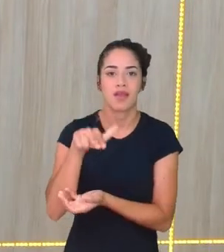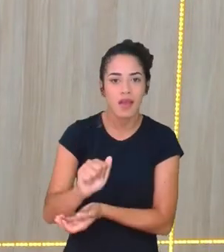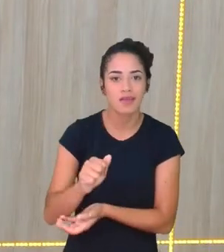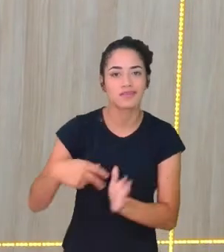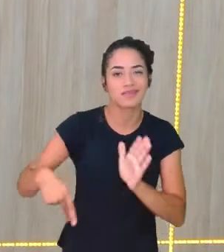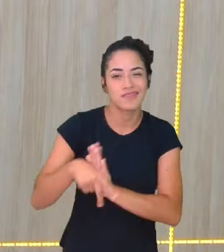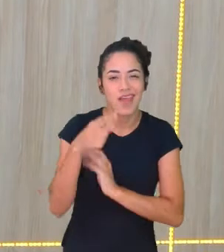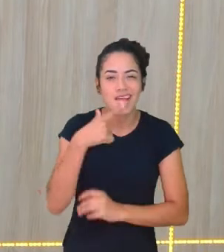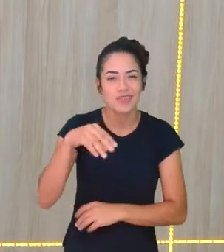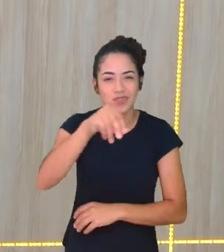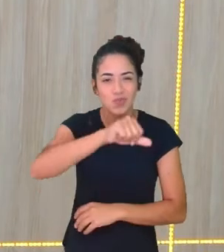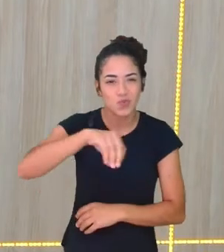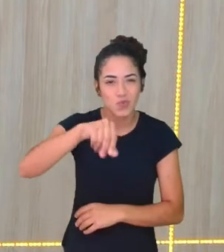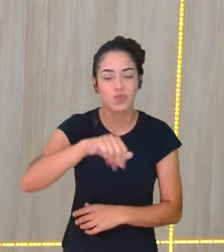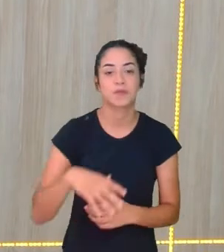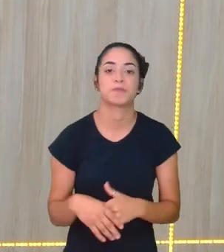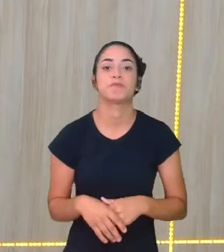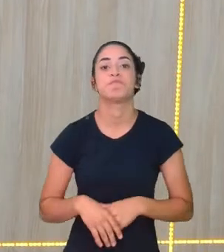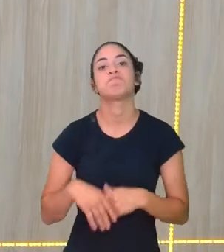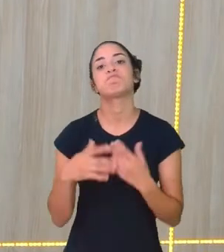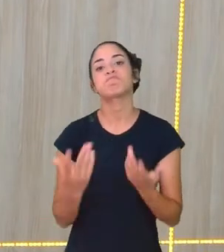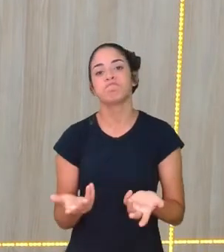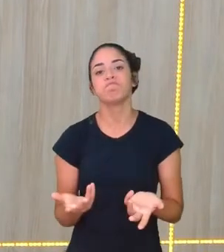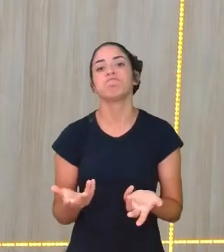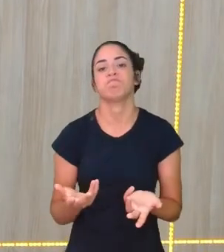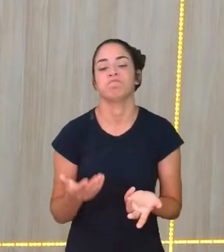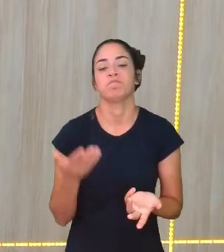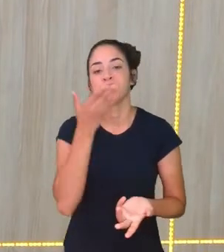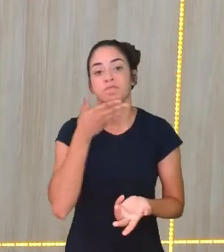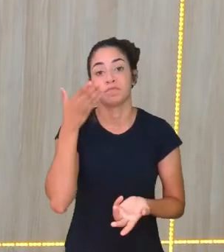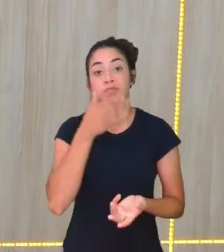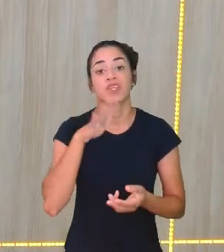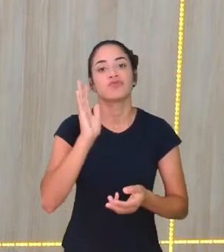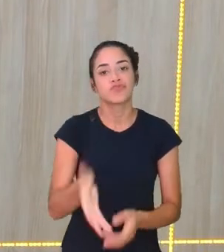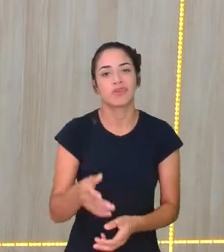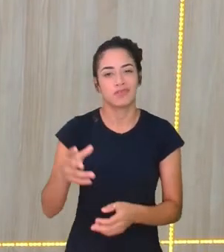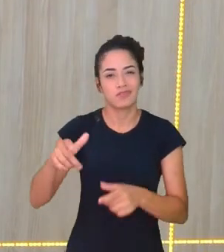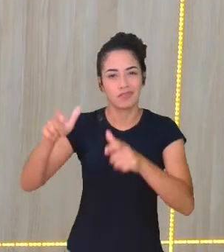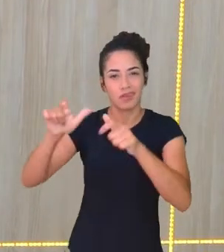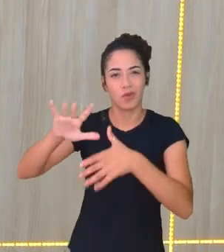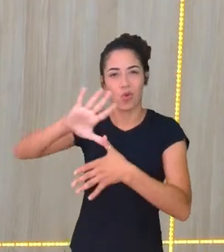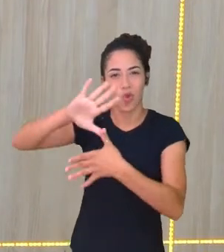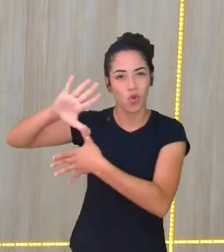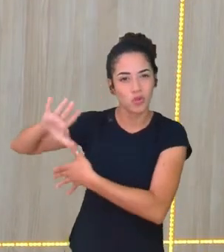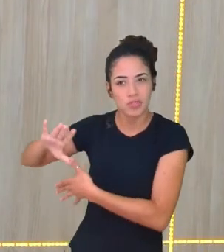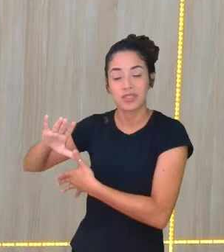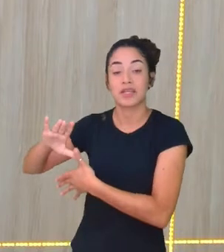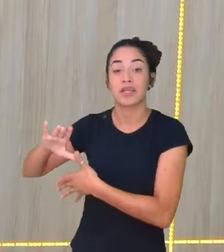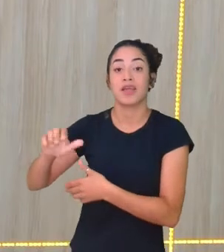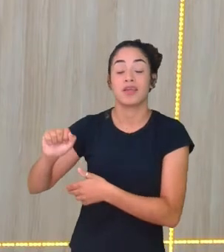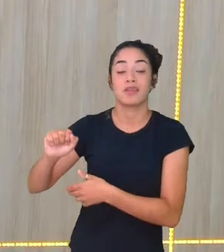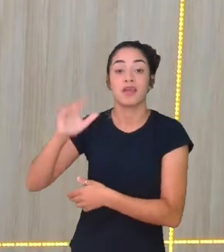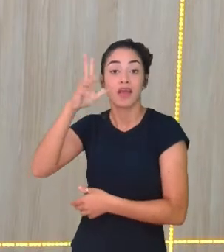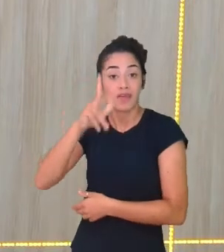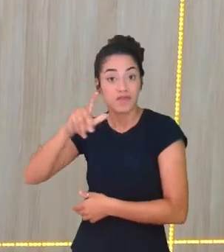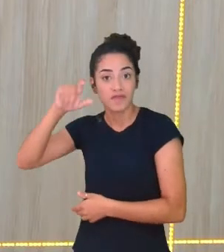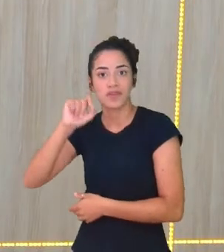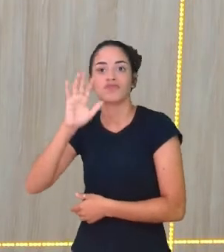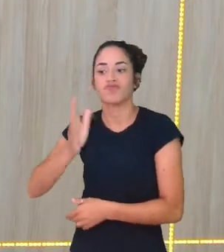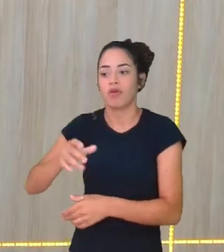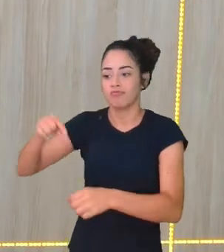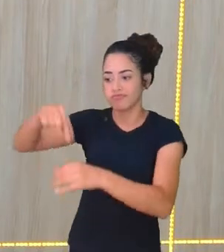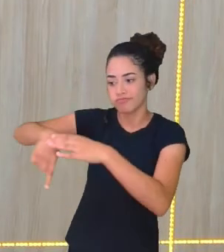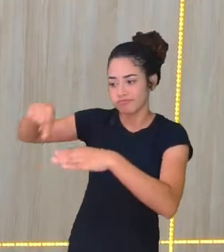já plantavam em ilhas do continente africano E como eles chegam aqui encontram um solo Massapê um litoral